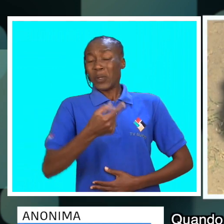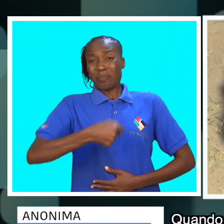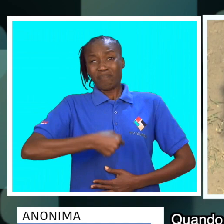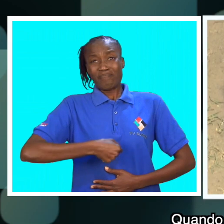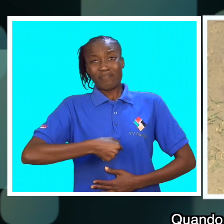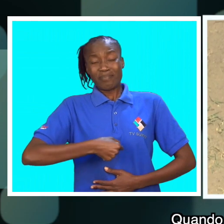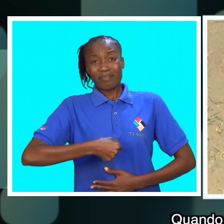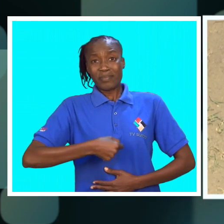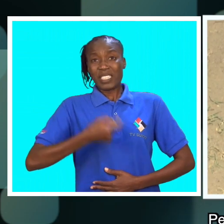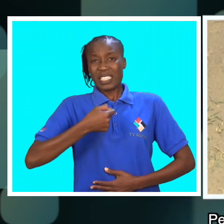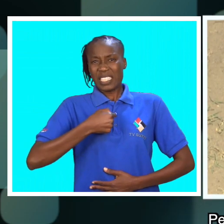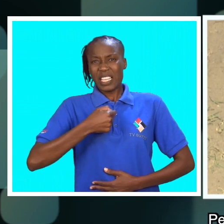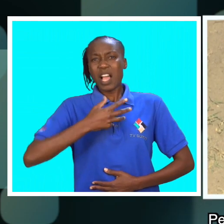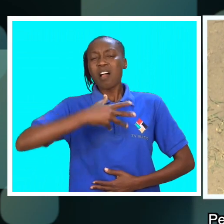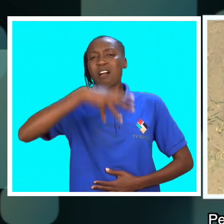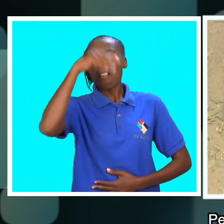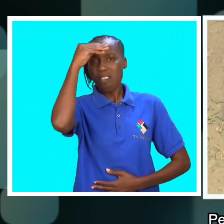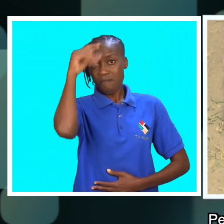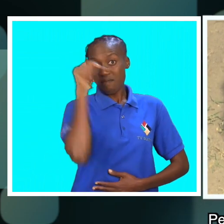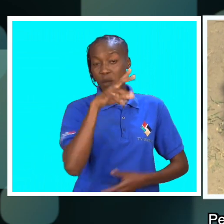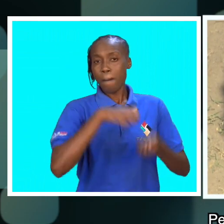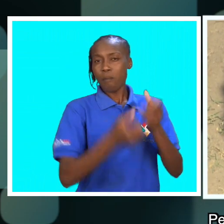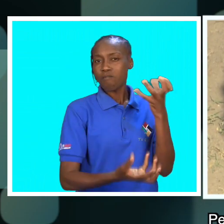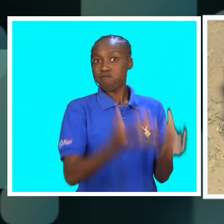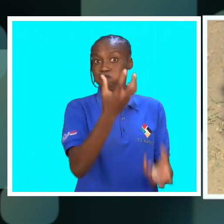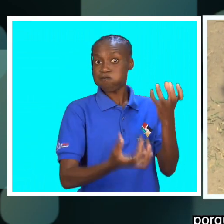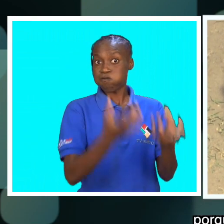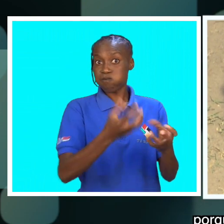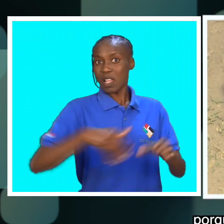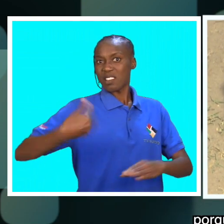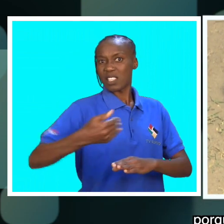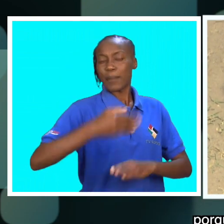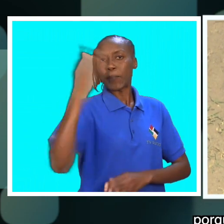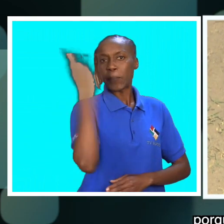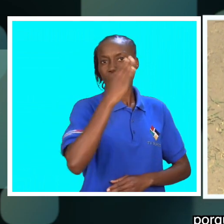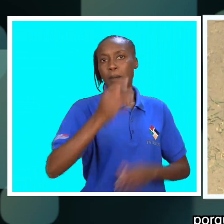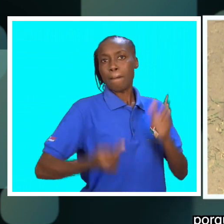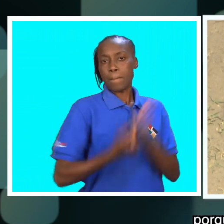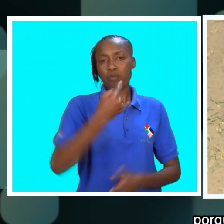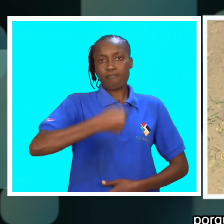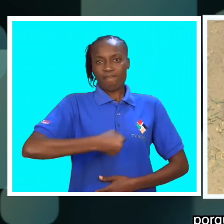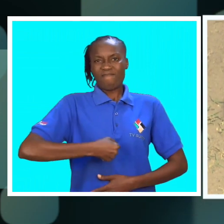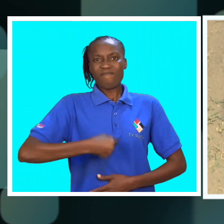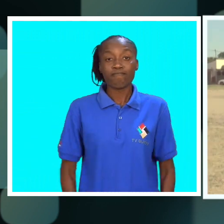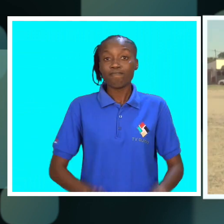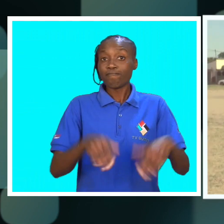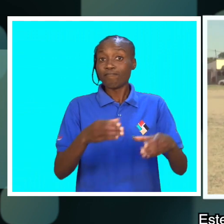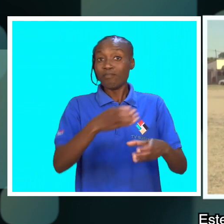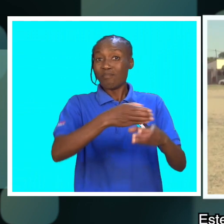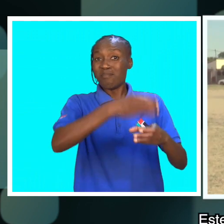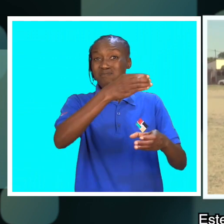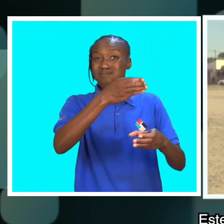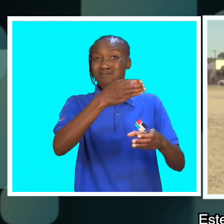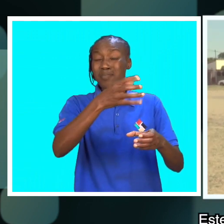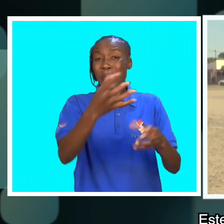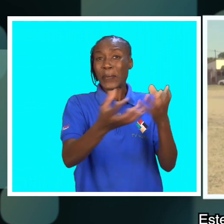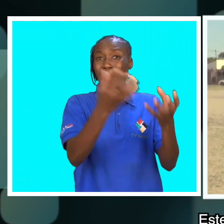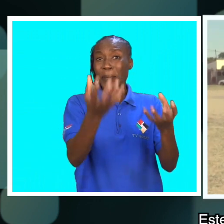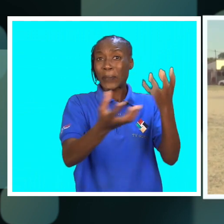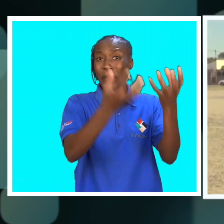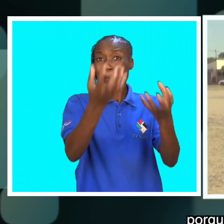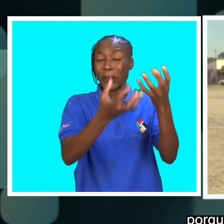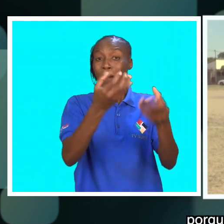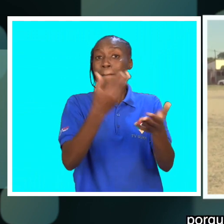já, dores de estômago. Eu percebi que foi por causa disso. Porque sempre que aquilo cheira, meu estômago dói. O chaminé não nos faz bem,